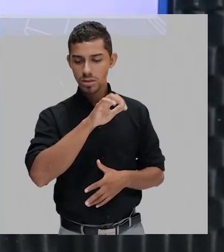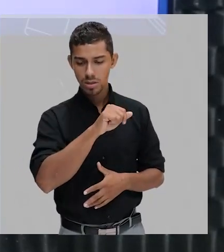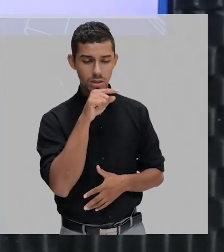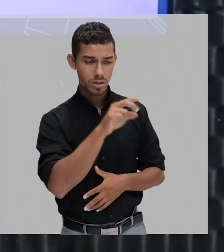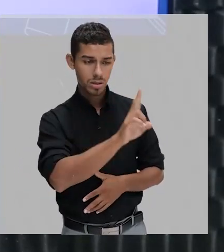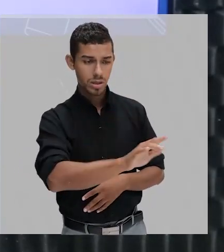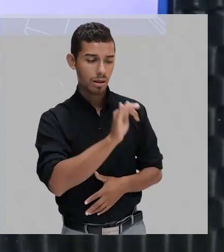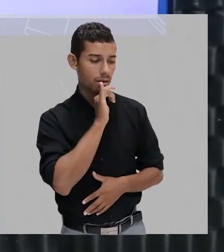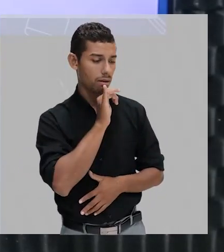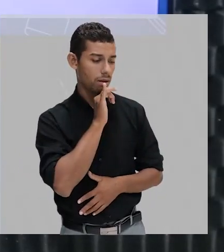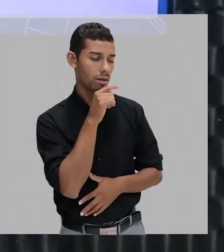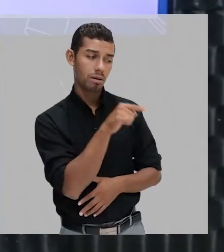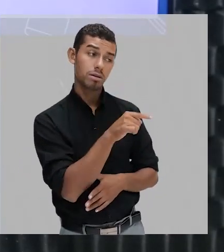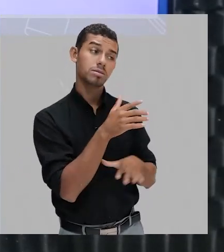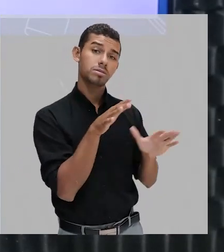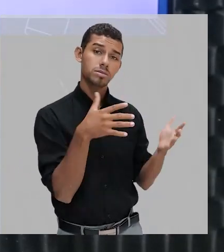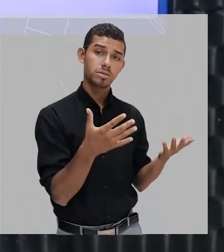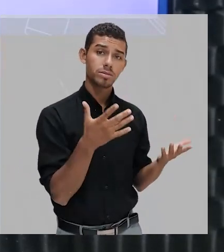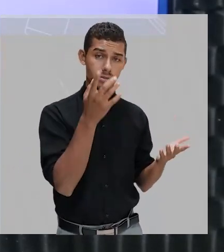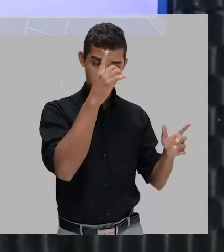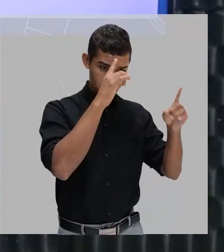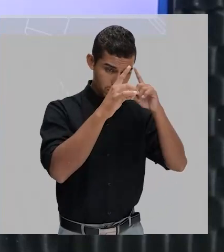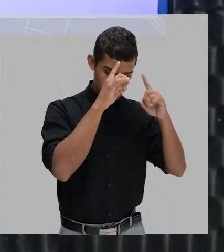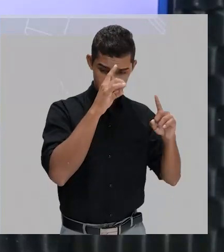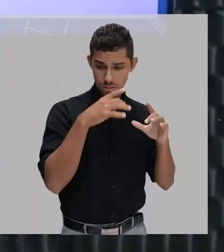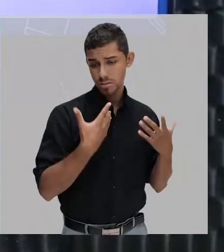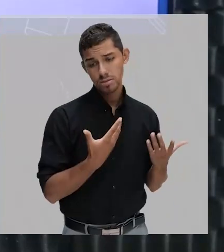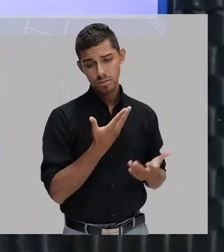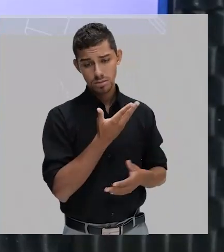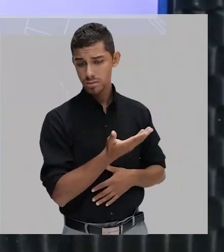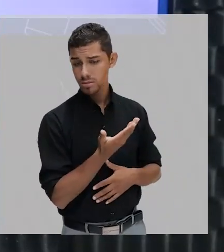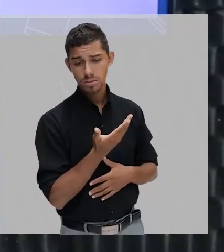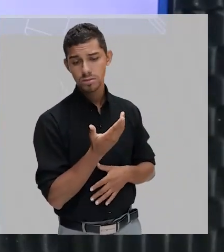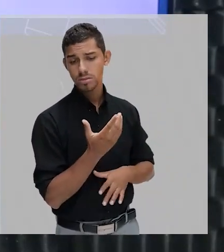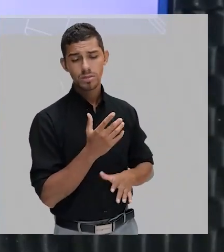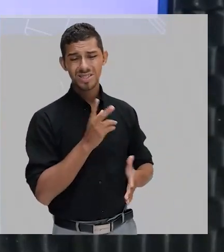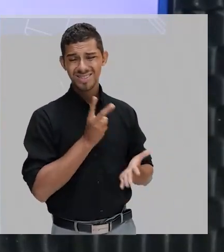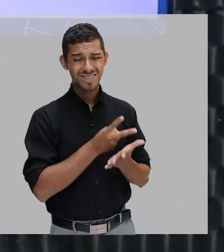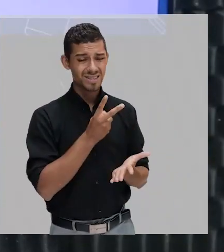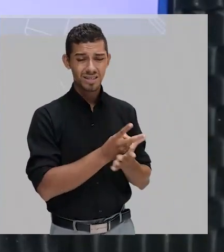são exemplos de textos não literários. Na verdade, turma, o tempo todo